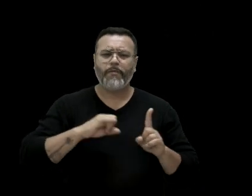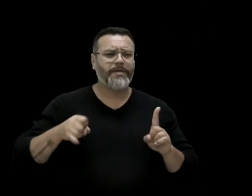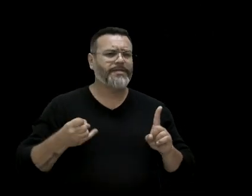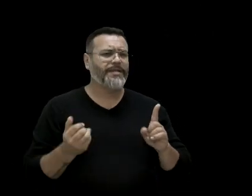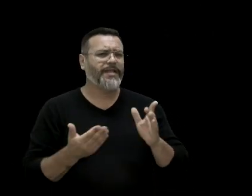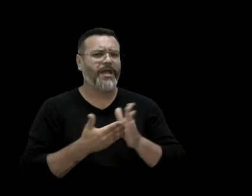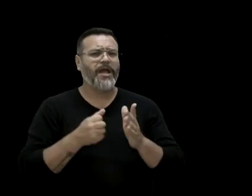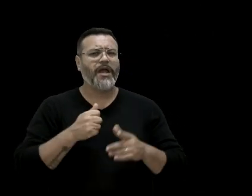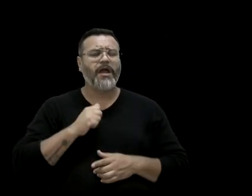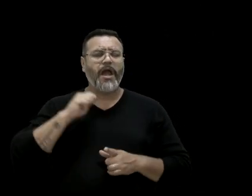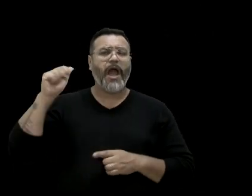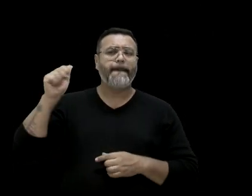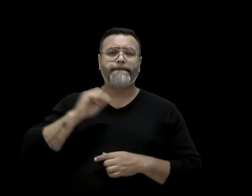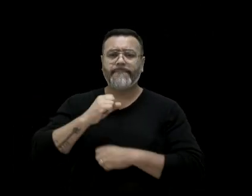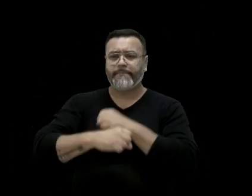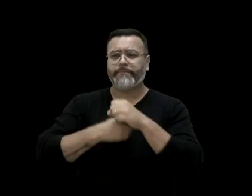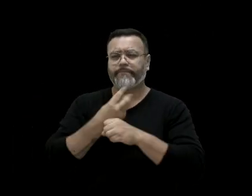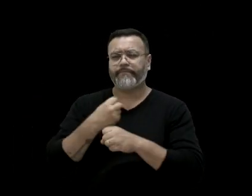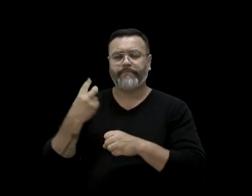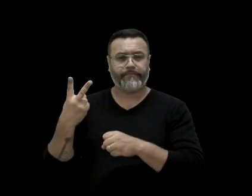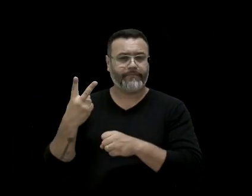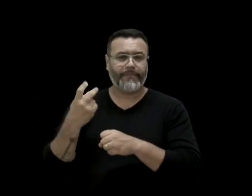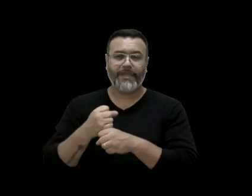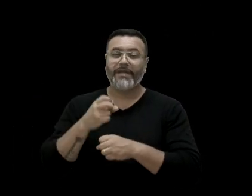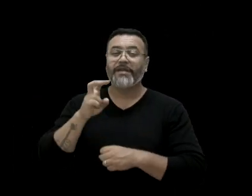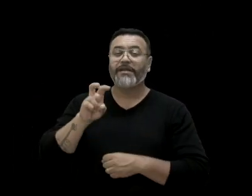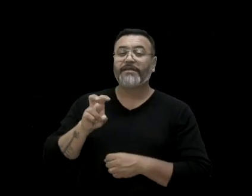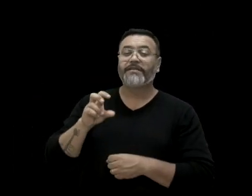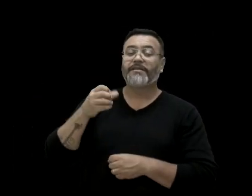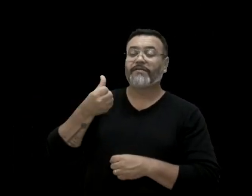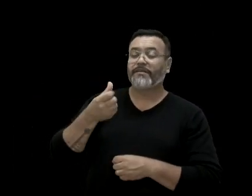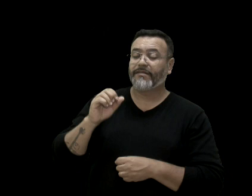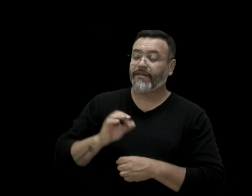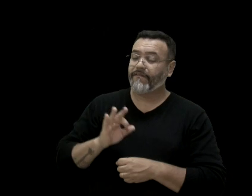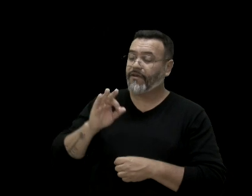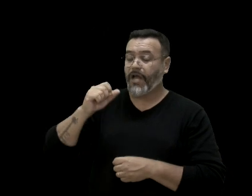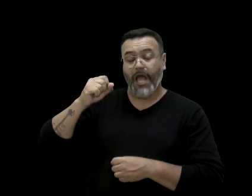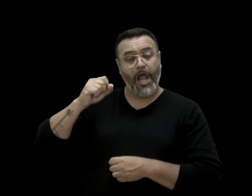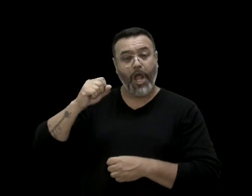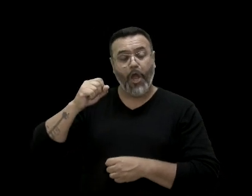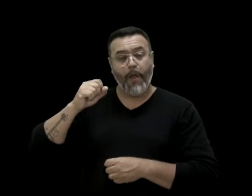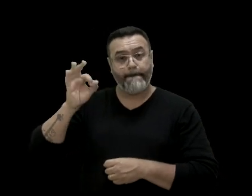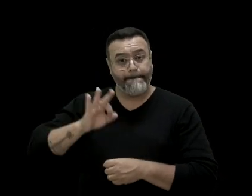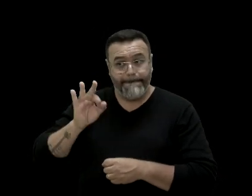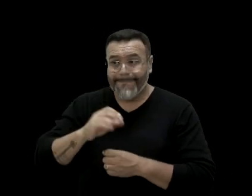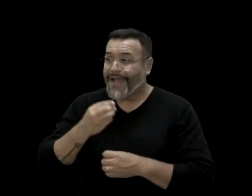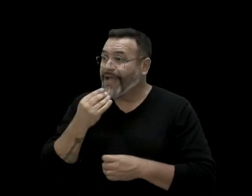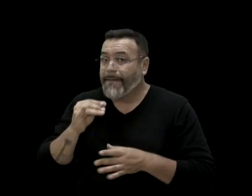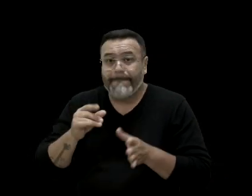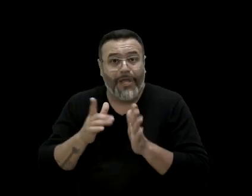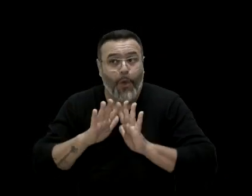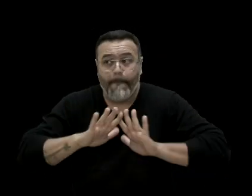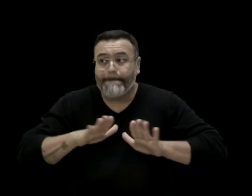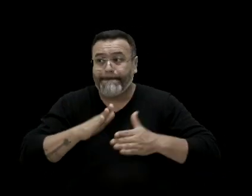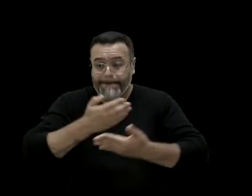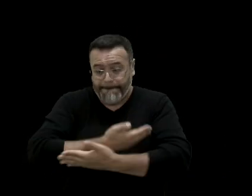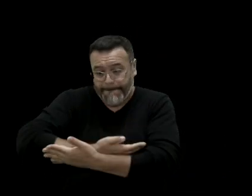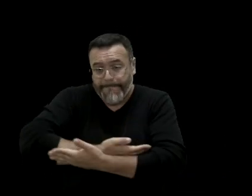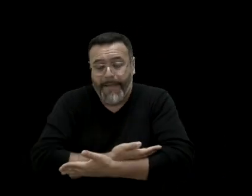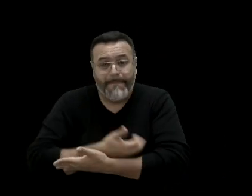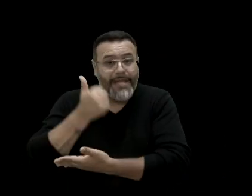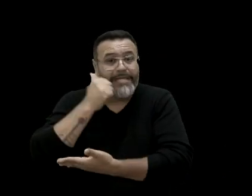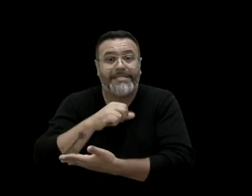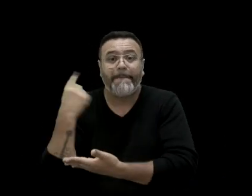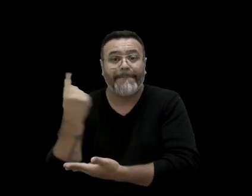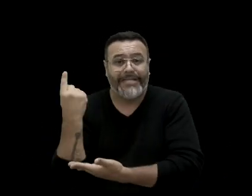2022, 56,9 mil bebês por mãe solo. Ou seja, o maior número